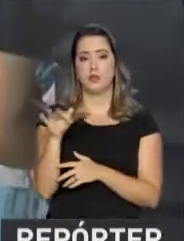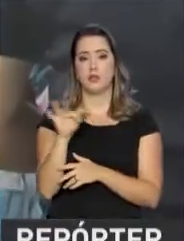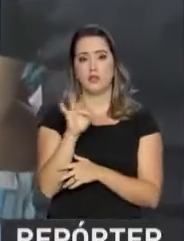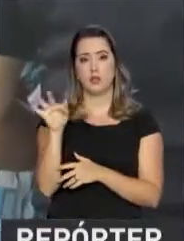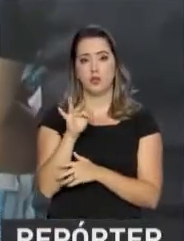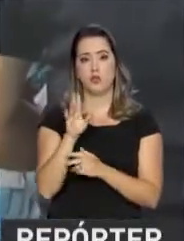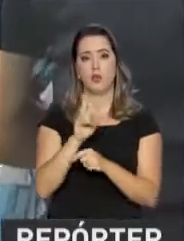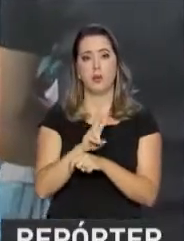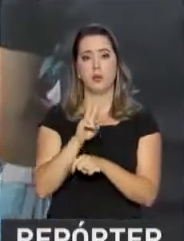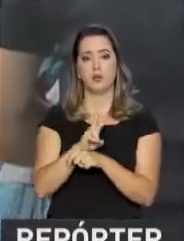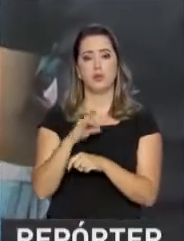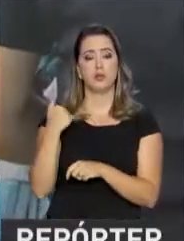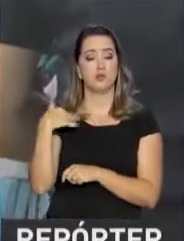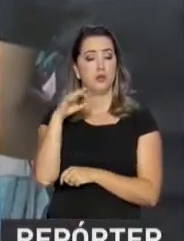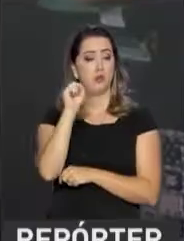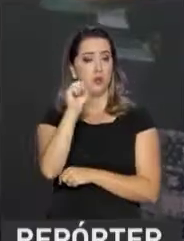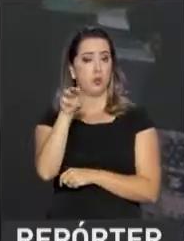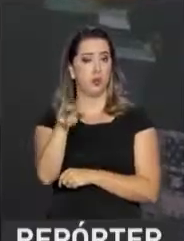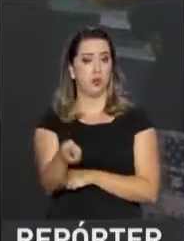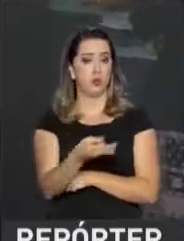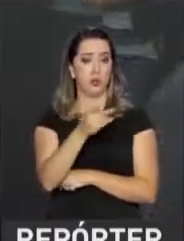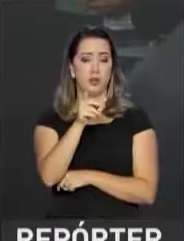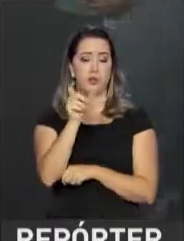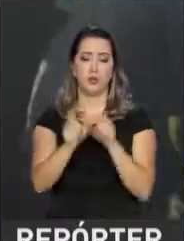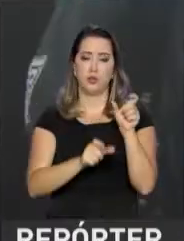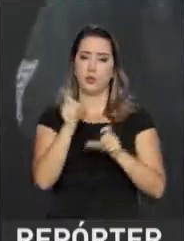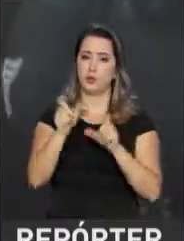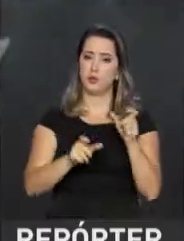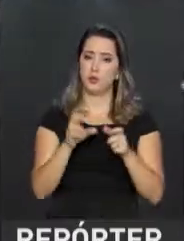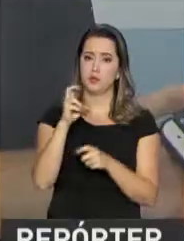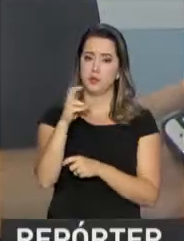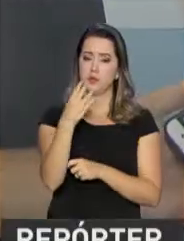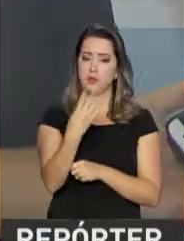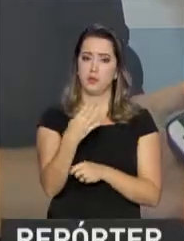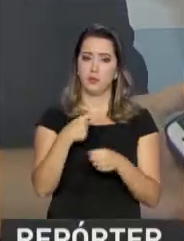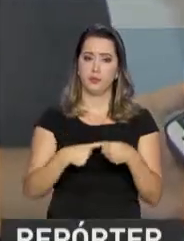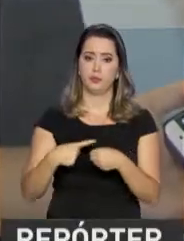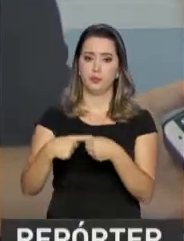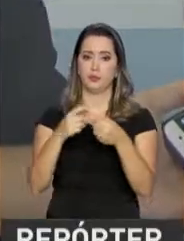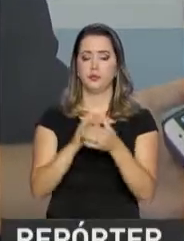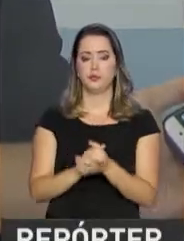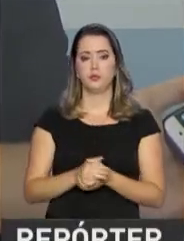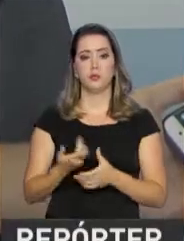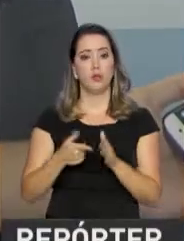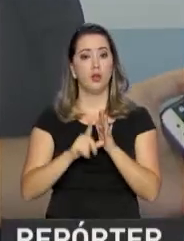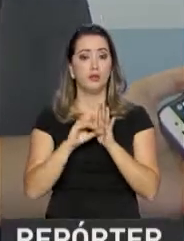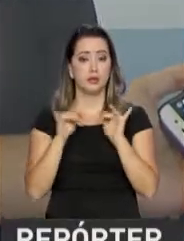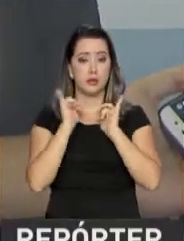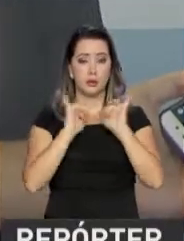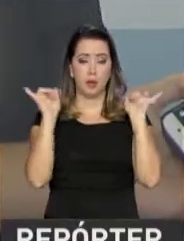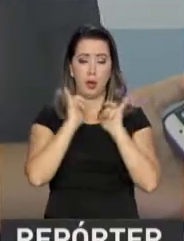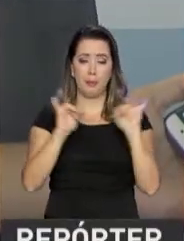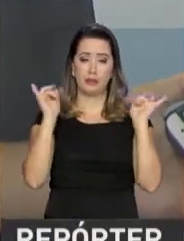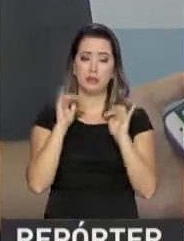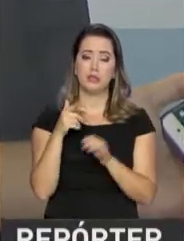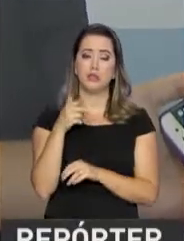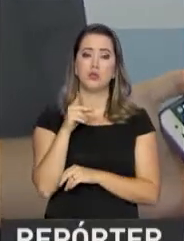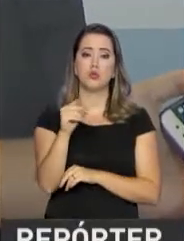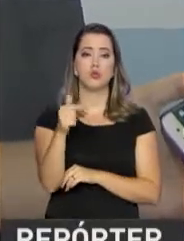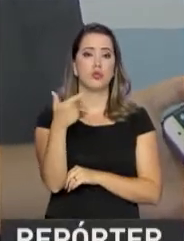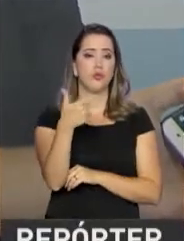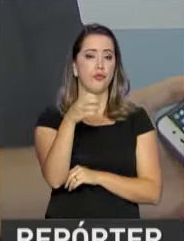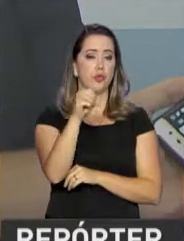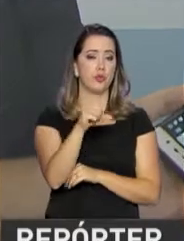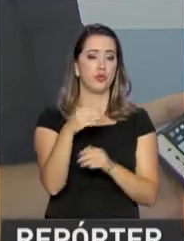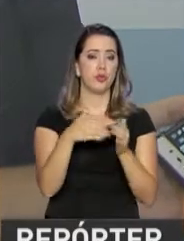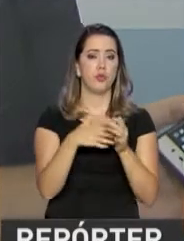imunizar mais de 8 milhões de pessoas em 54 municípios. A antecipação da campanha de vacinação para o dia 29